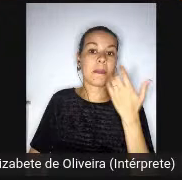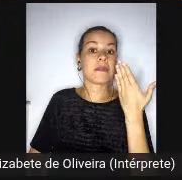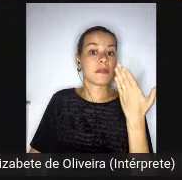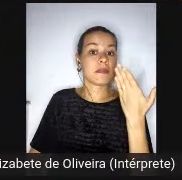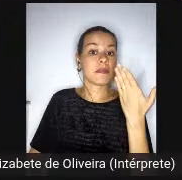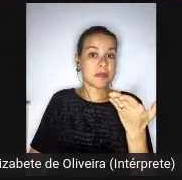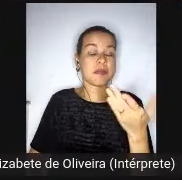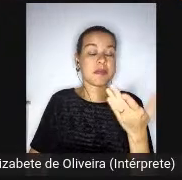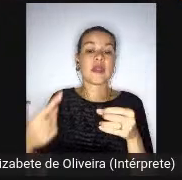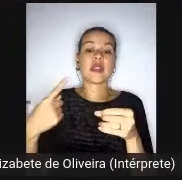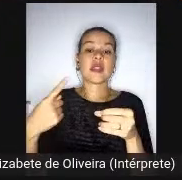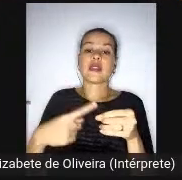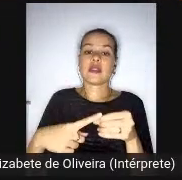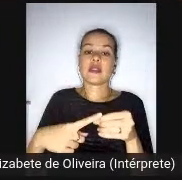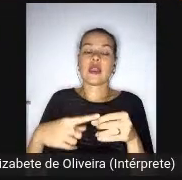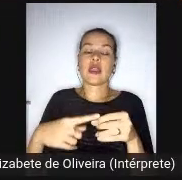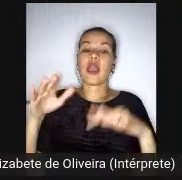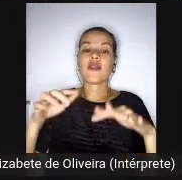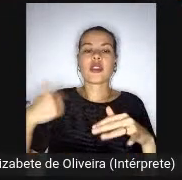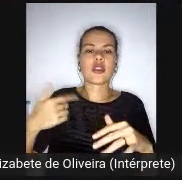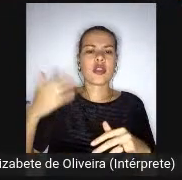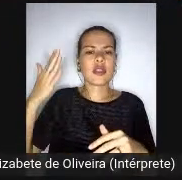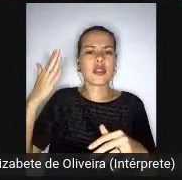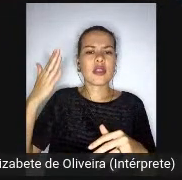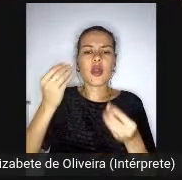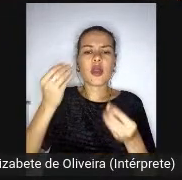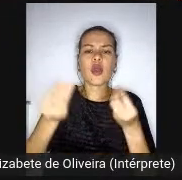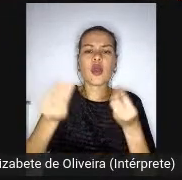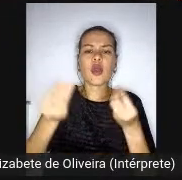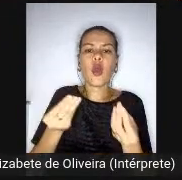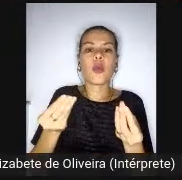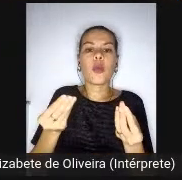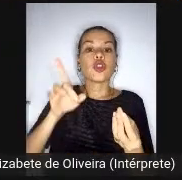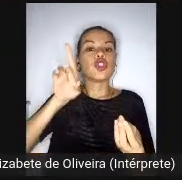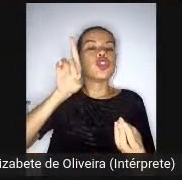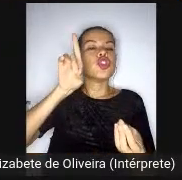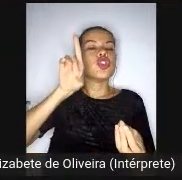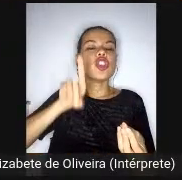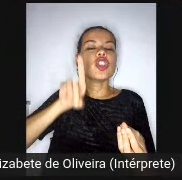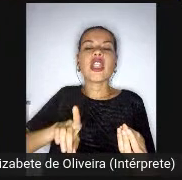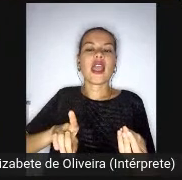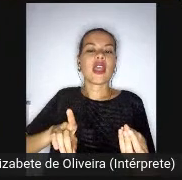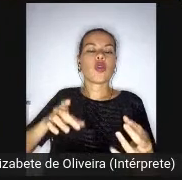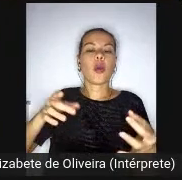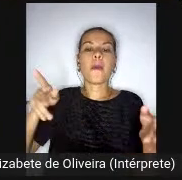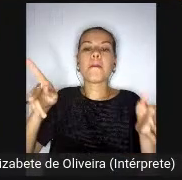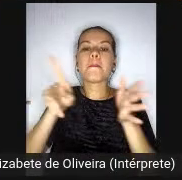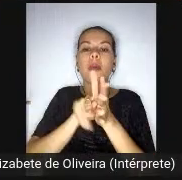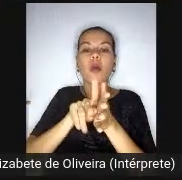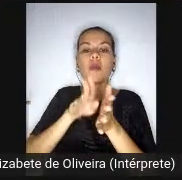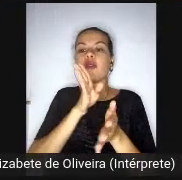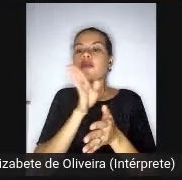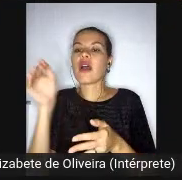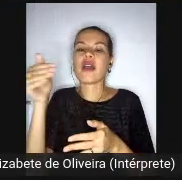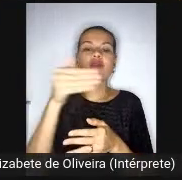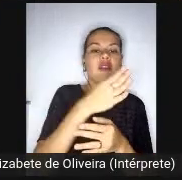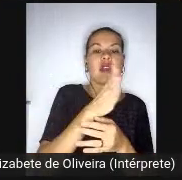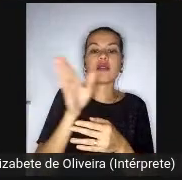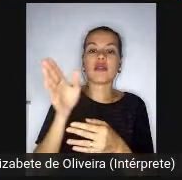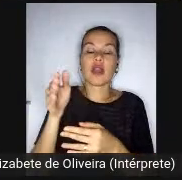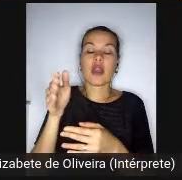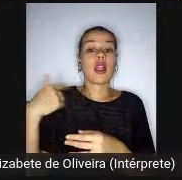gente saiba que o direito de é um direito constitucional é um direito essencial para todos nós